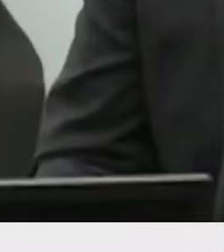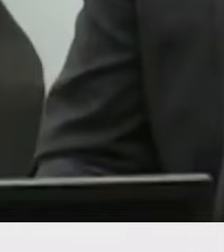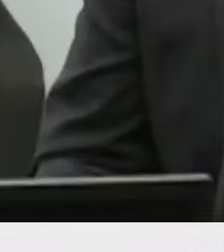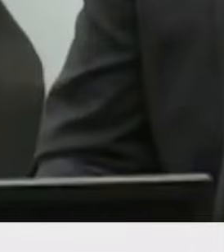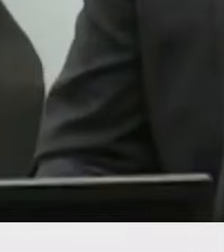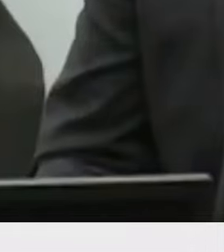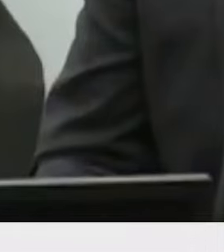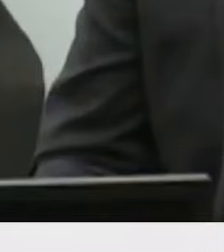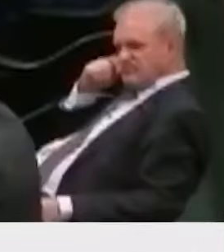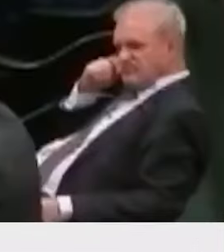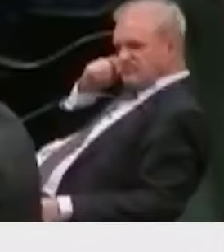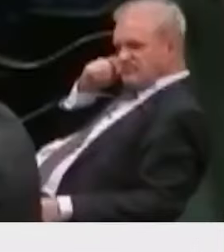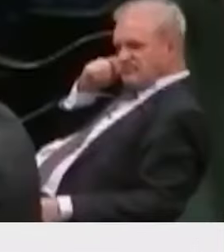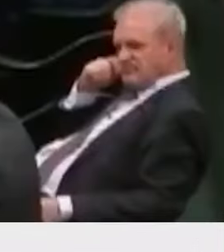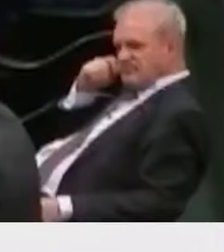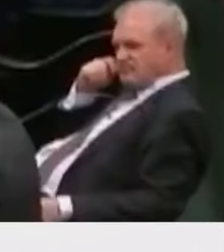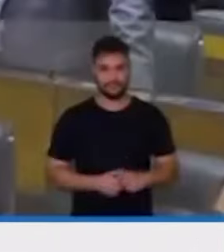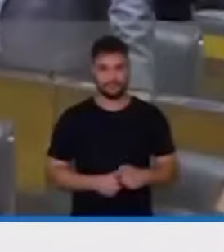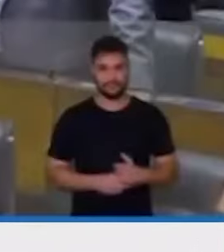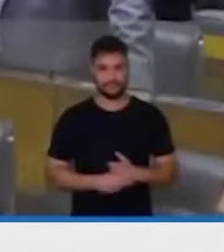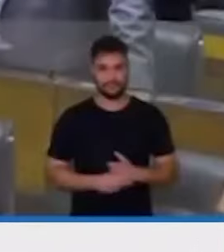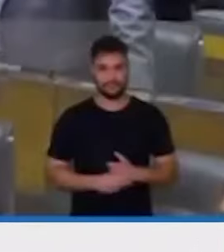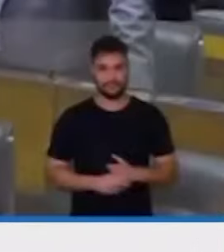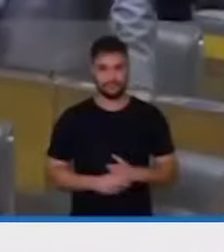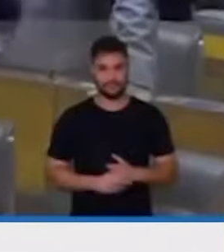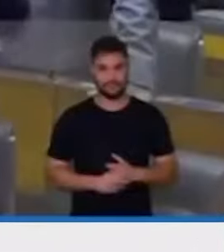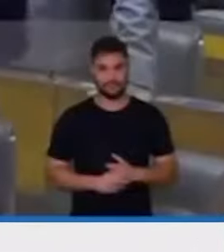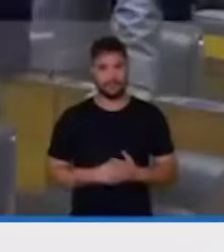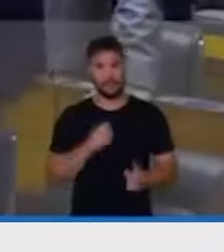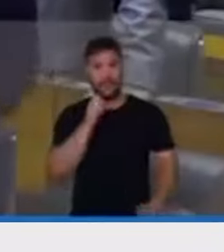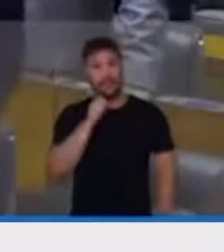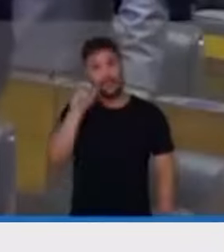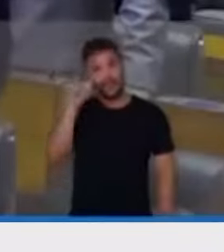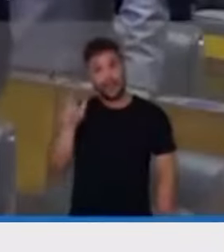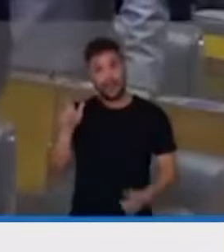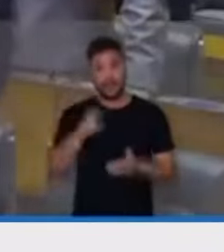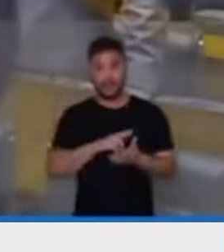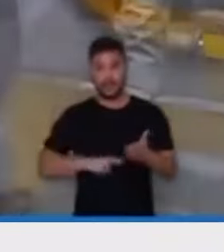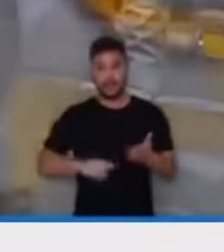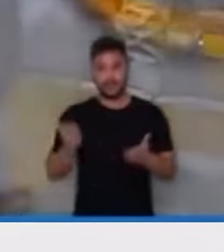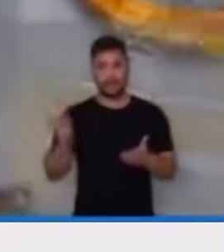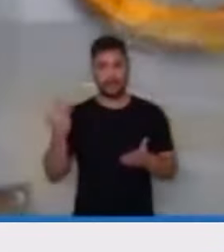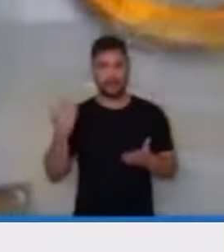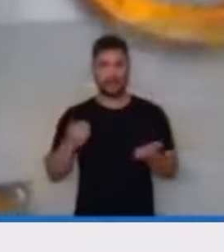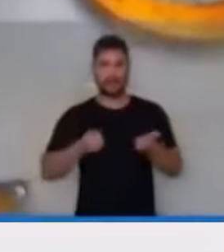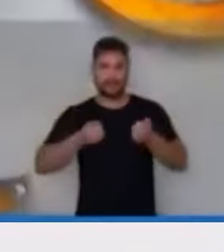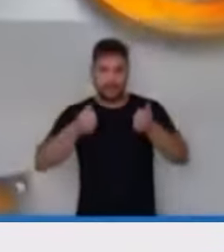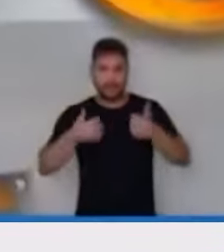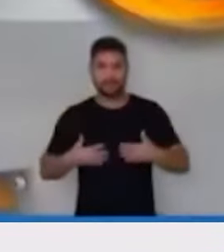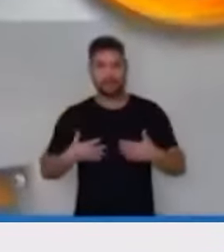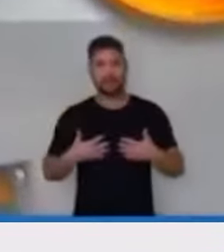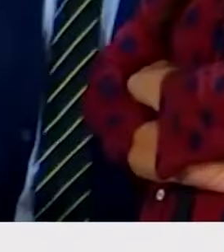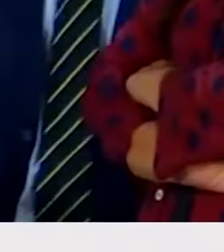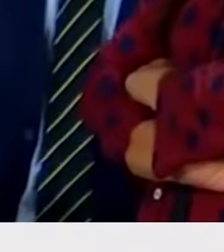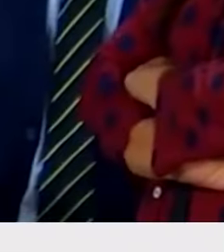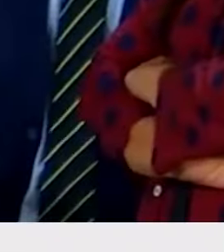Daniela Ribeiro, do PSD da Paraíba. Na última semana, o governo e a Câmara dos Deputados entraram em um acordo pelo